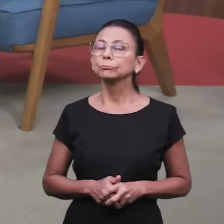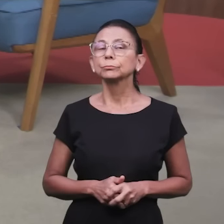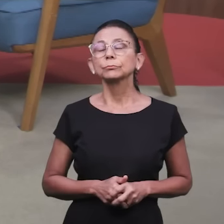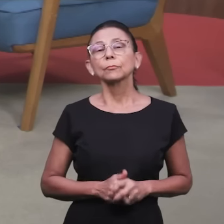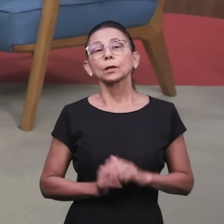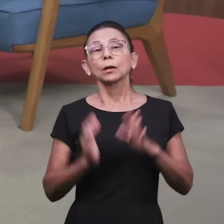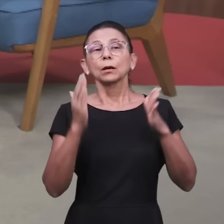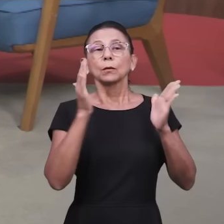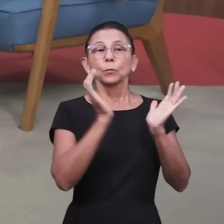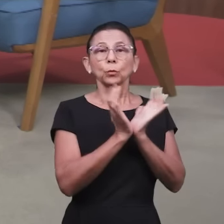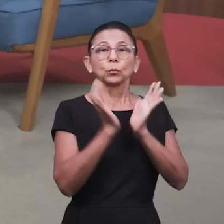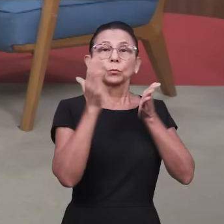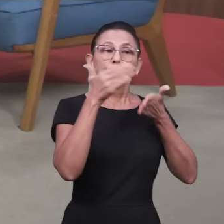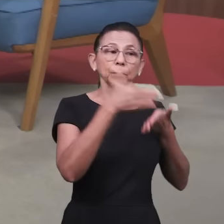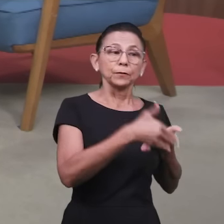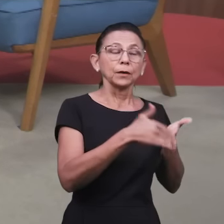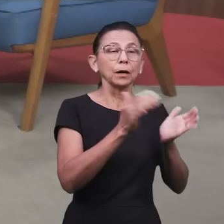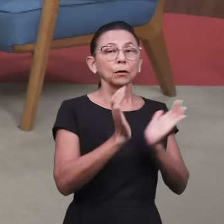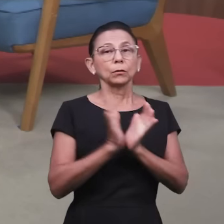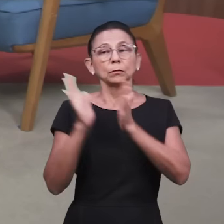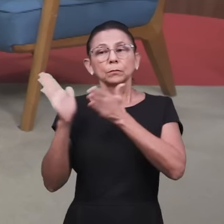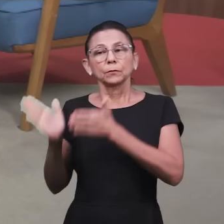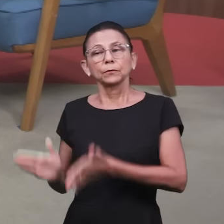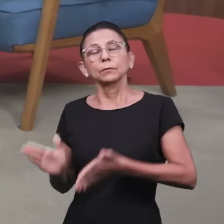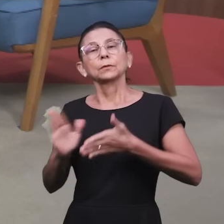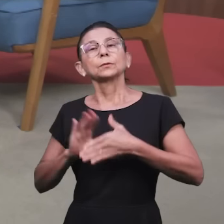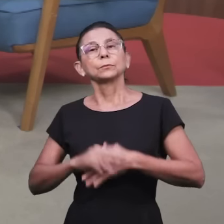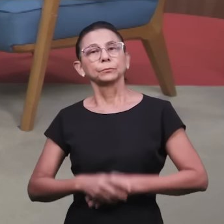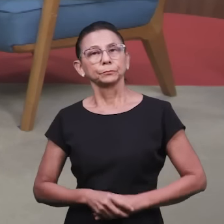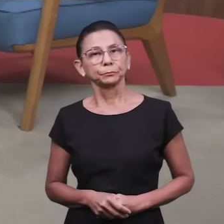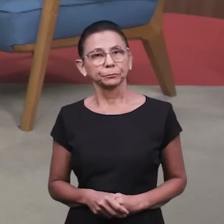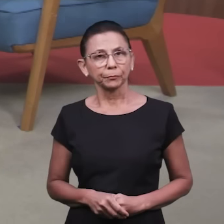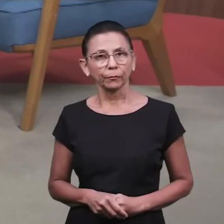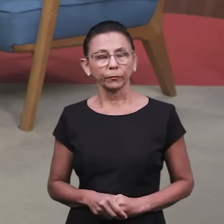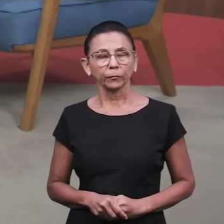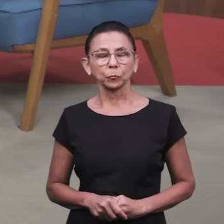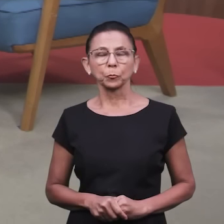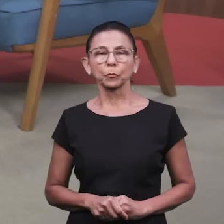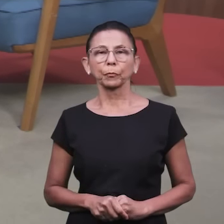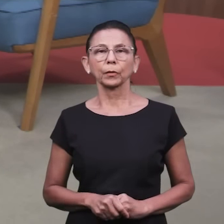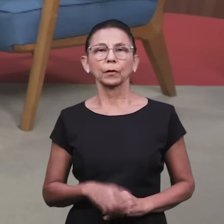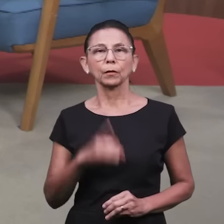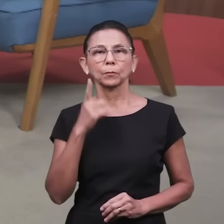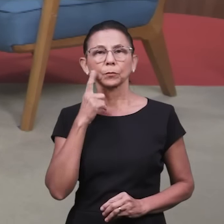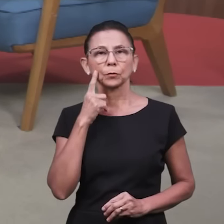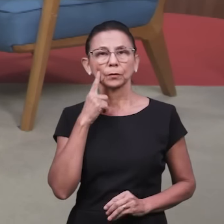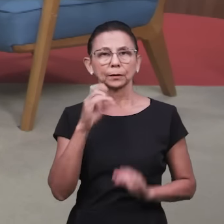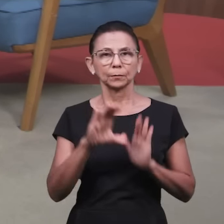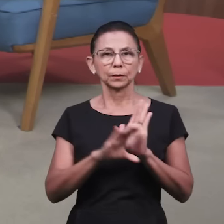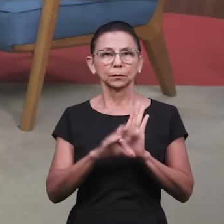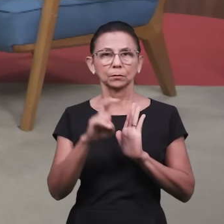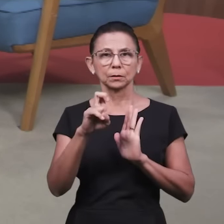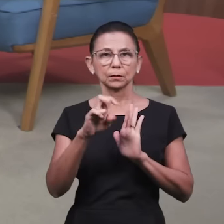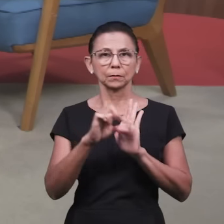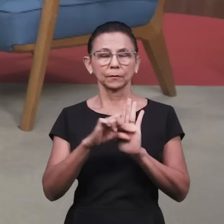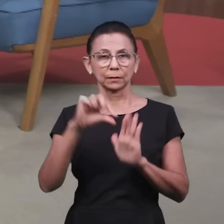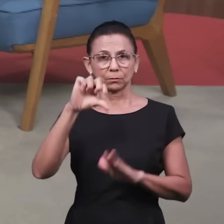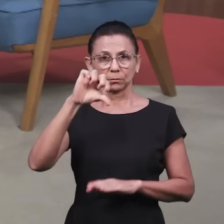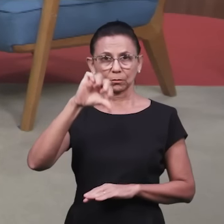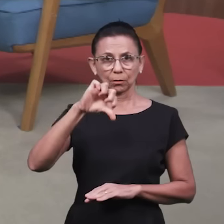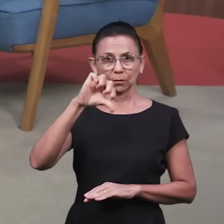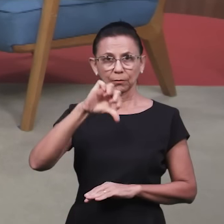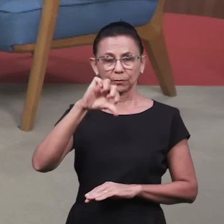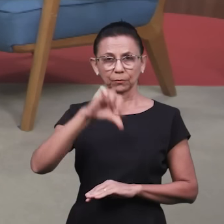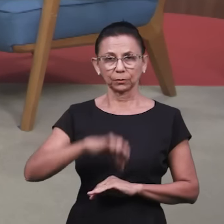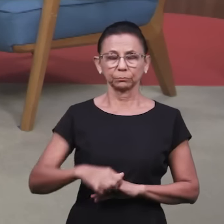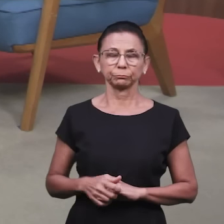que for igreja infiel, aquele que ficar para trás. Eu vou trazer aqui o verso 9 do capítulo 5, para